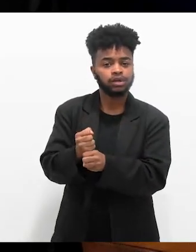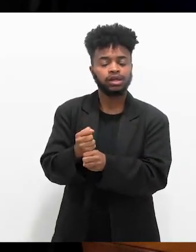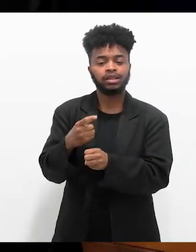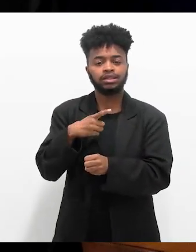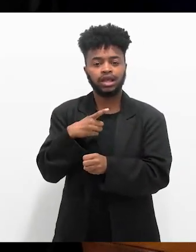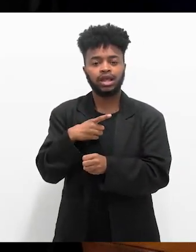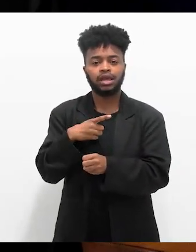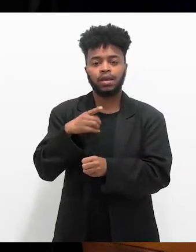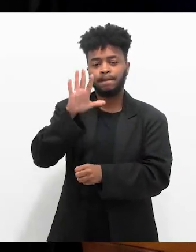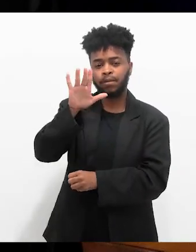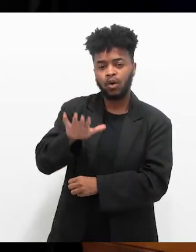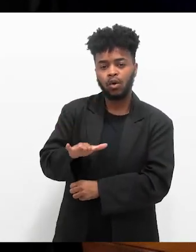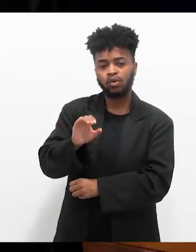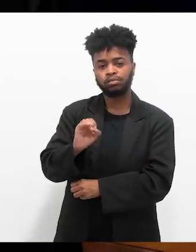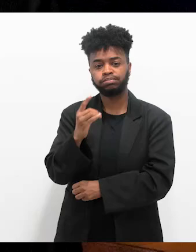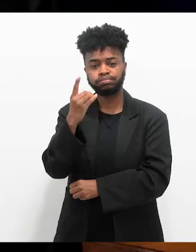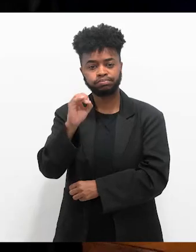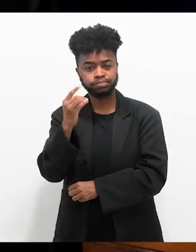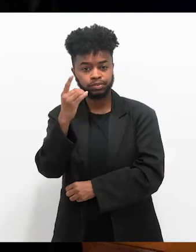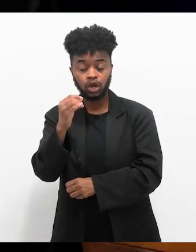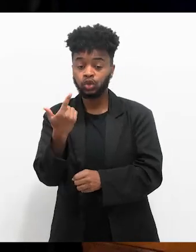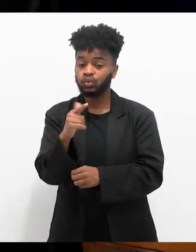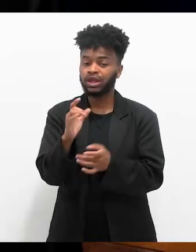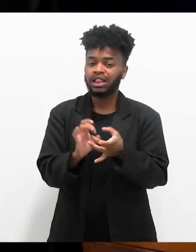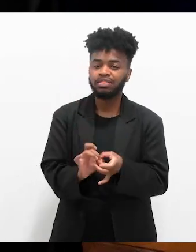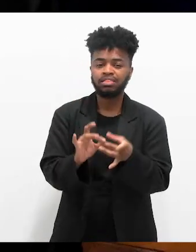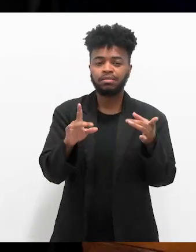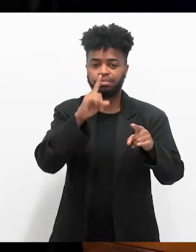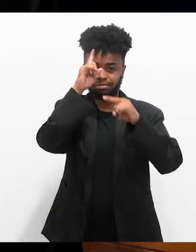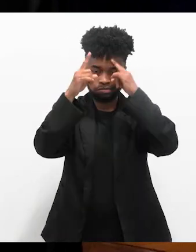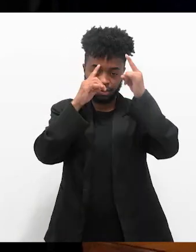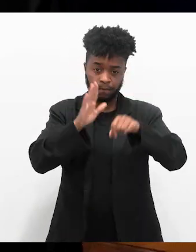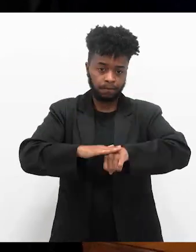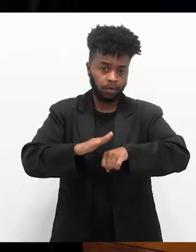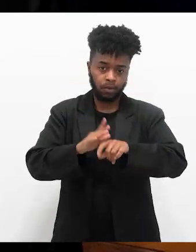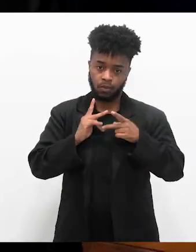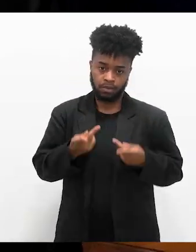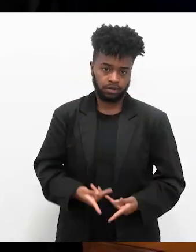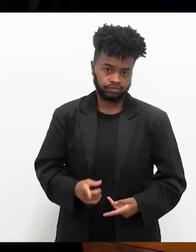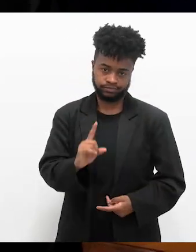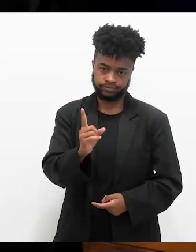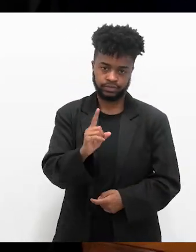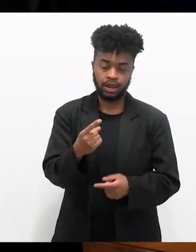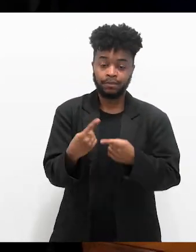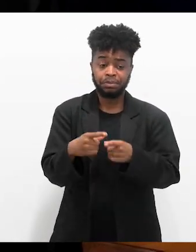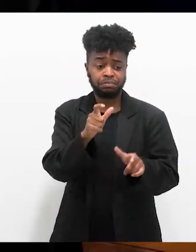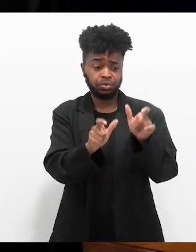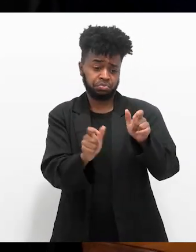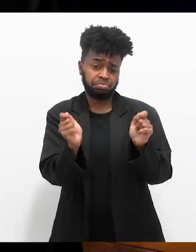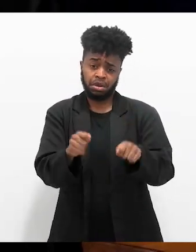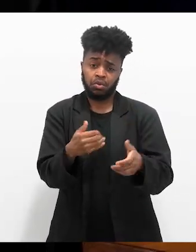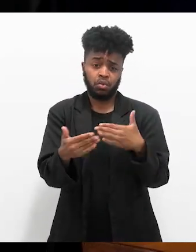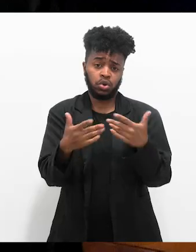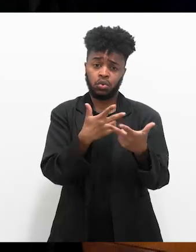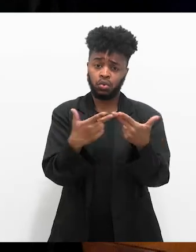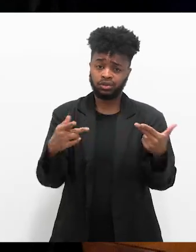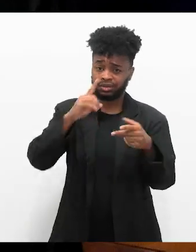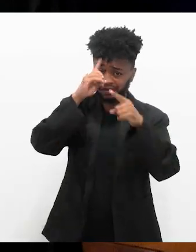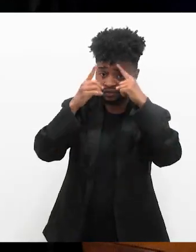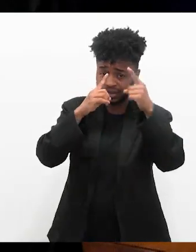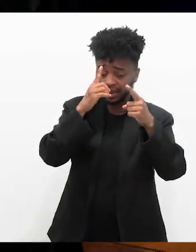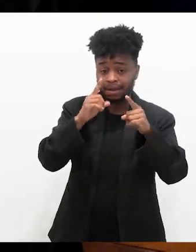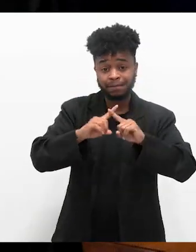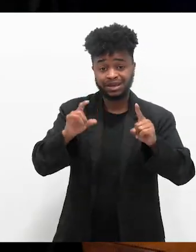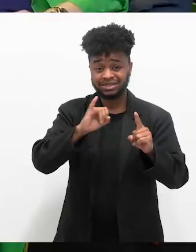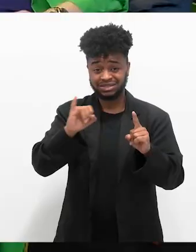pautado em códigos binários que não dá nenhuma liberdade para a intuição humana. Então, as pessoas podem criar o que elas quiserem, mas o